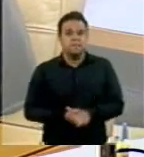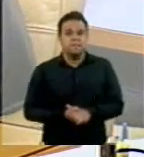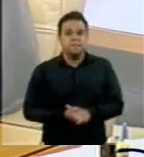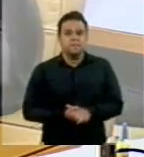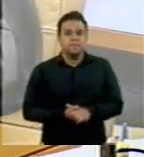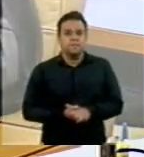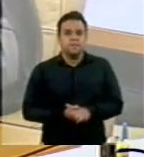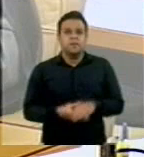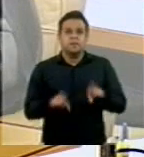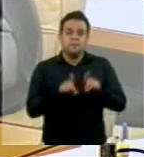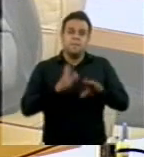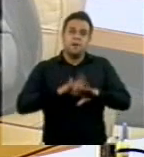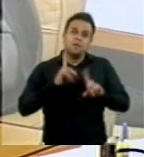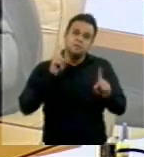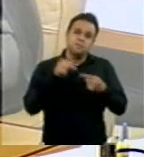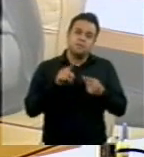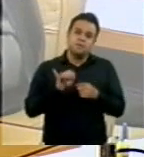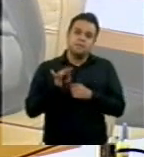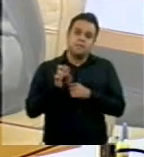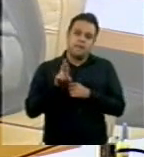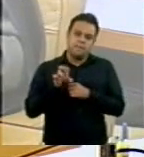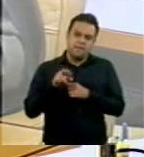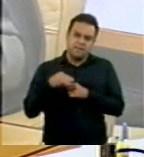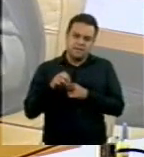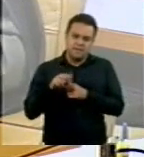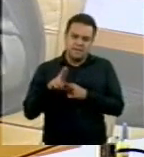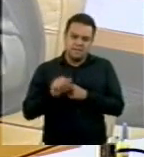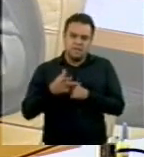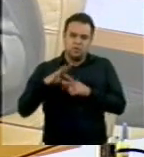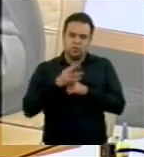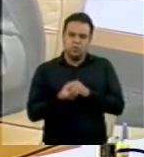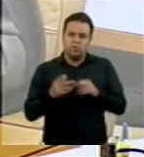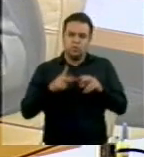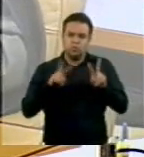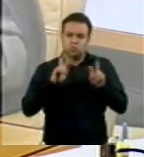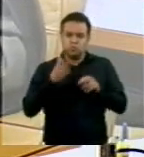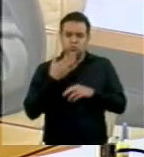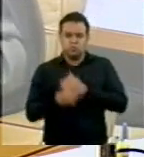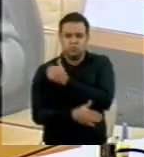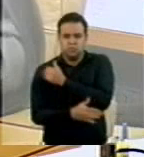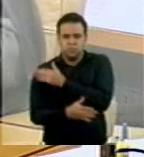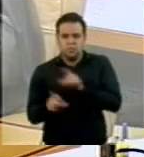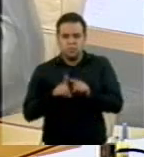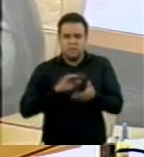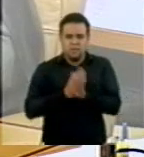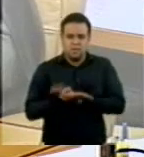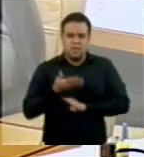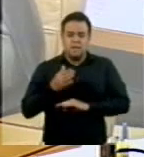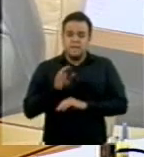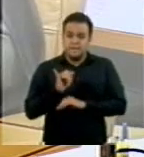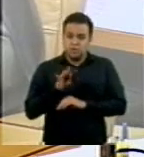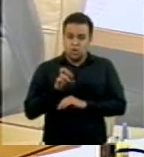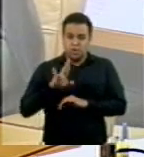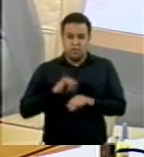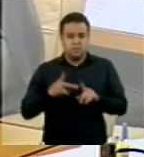itens específicos da Convenção Interamericana contra toda forma de discriminação e intolerância, que, aliás, o Brasil foi um